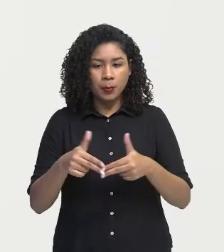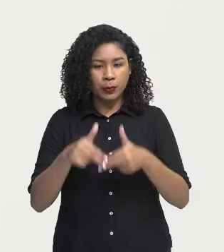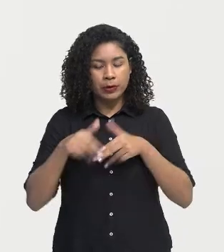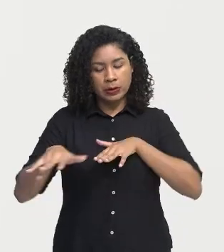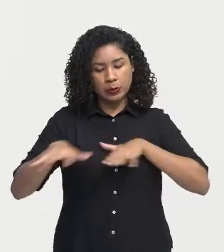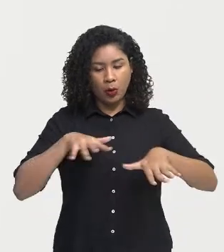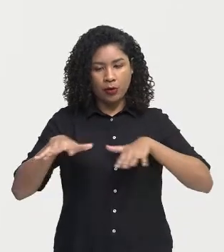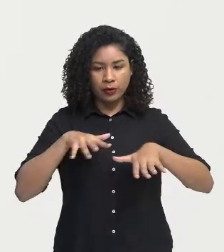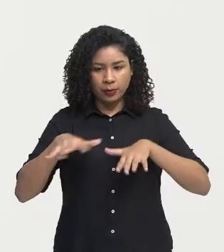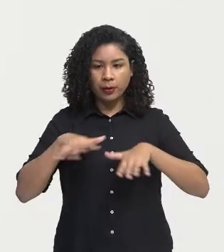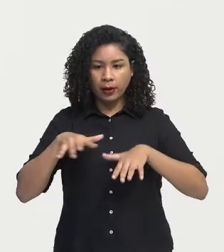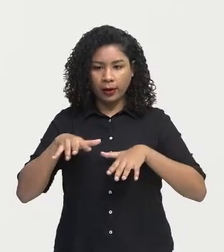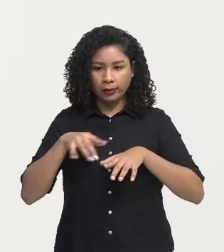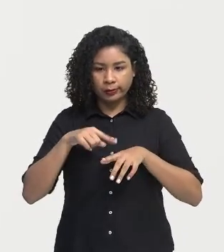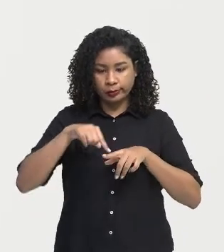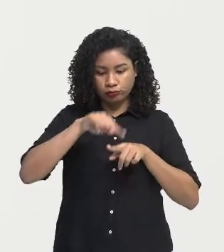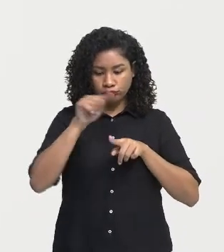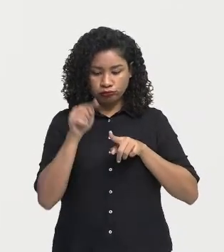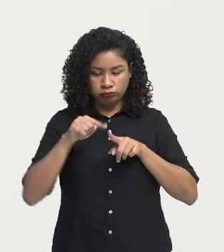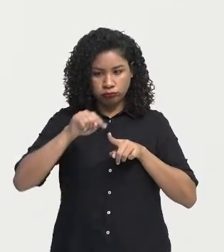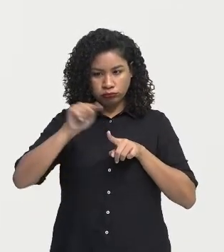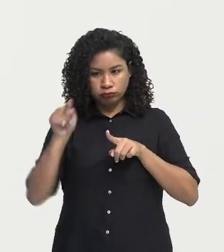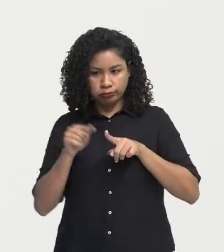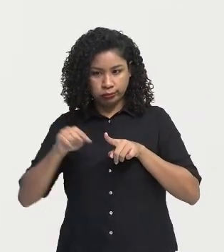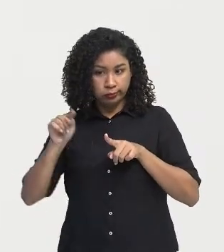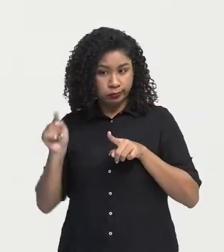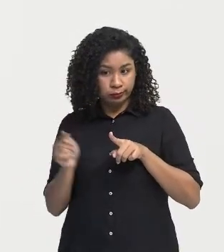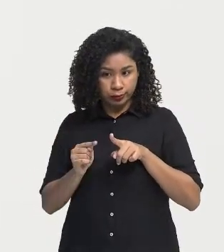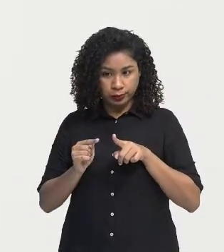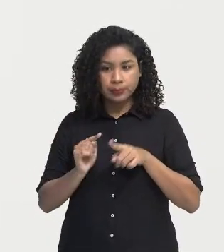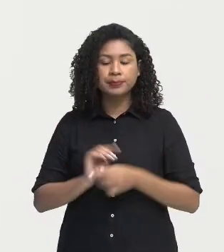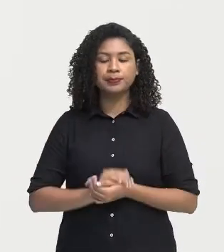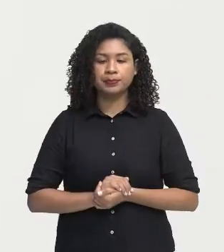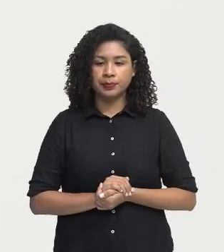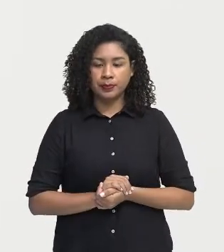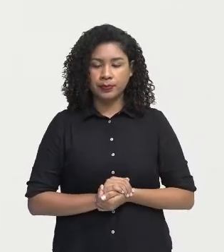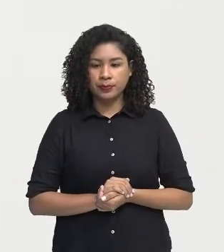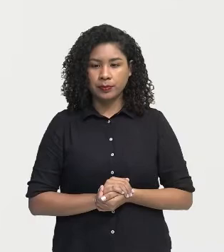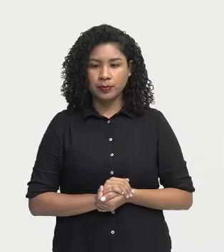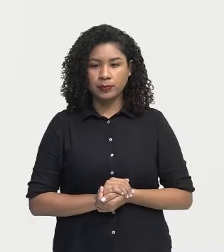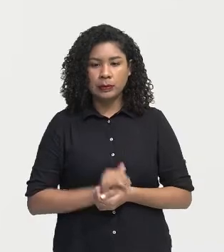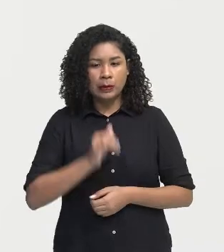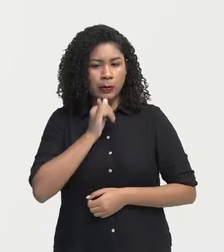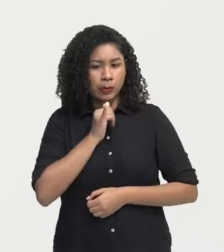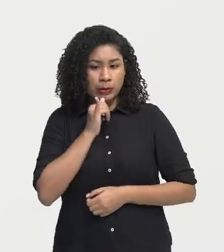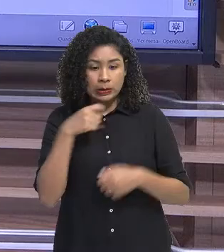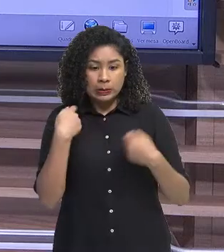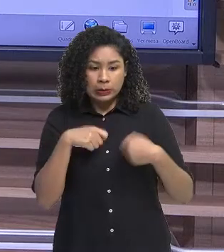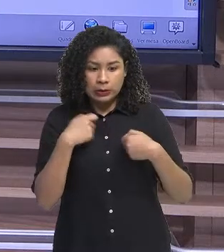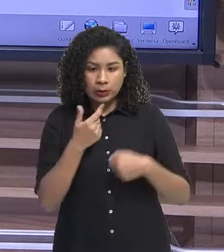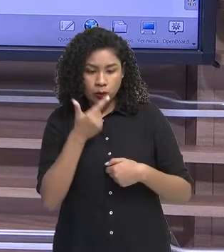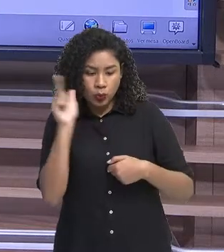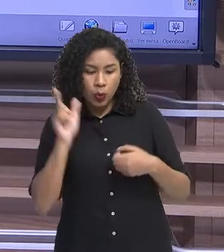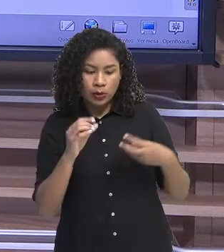E também quando ele precisa englobar algo, como por exemplo, alguma célula que faz parte ali,